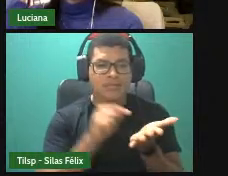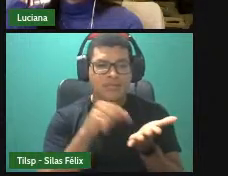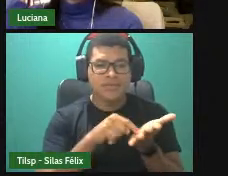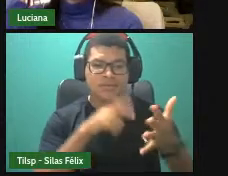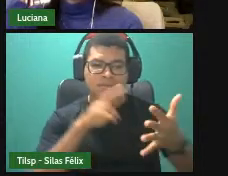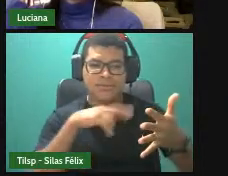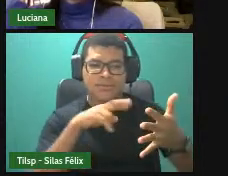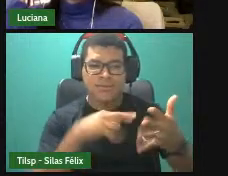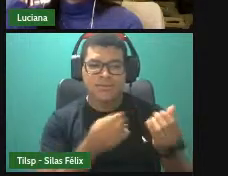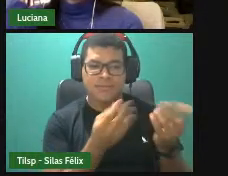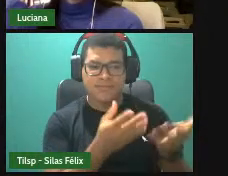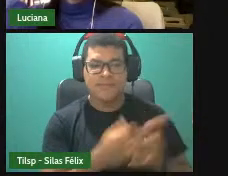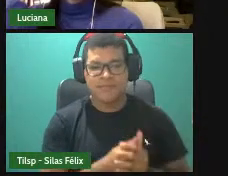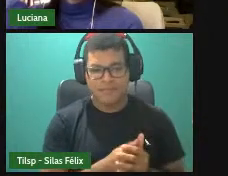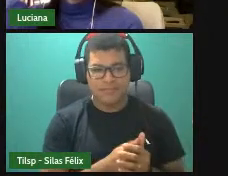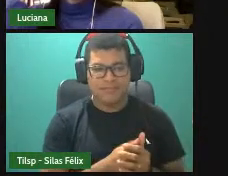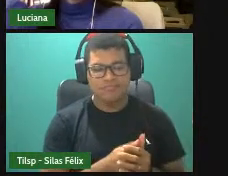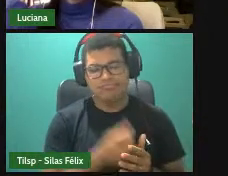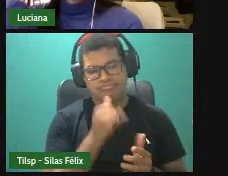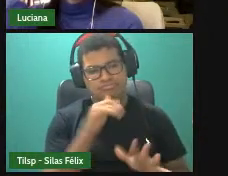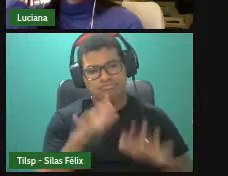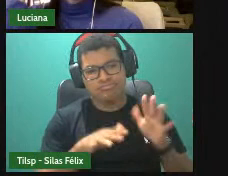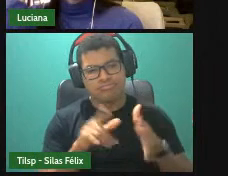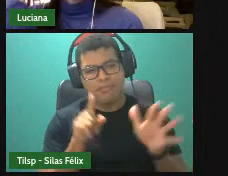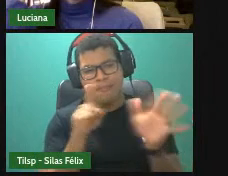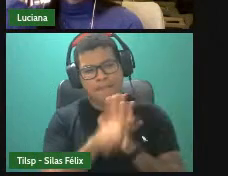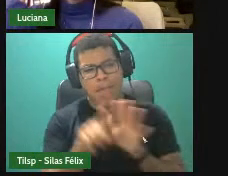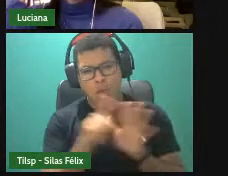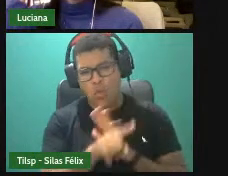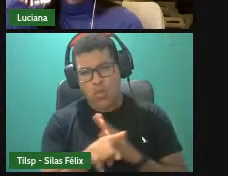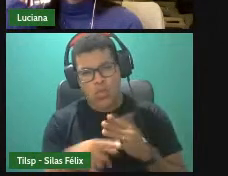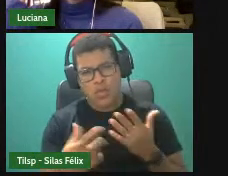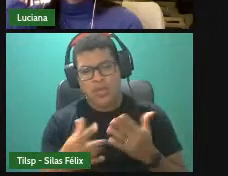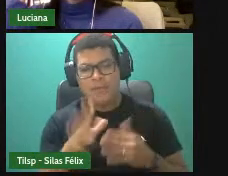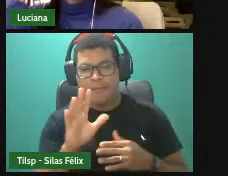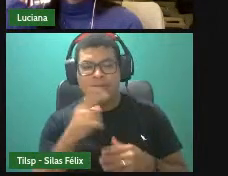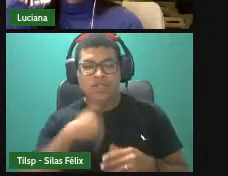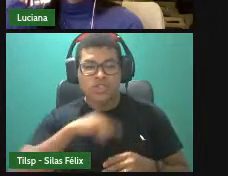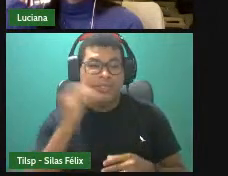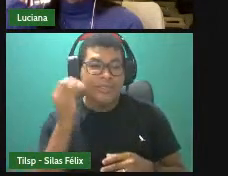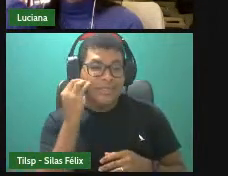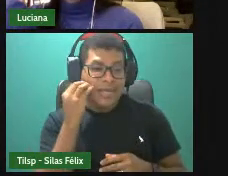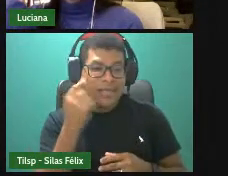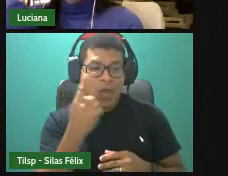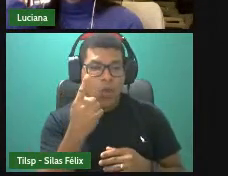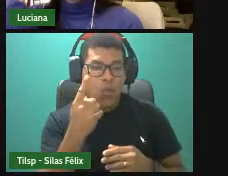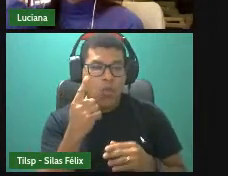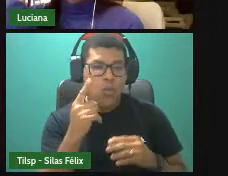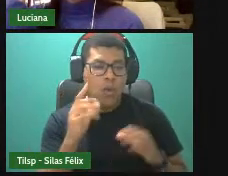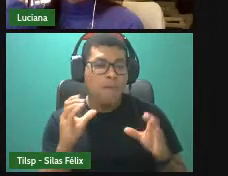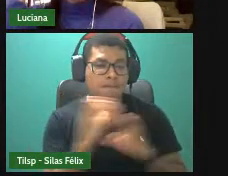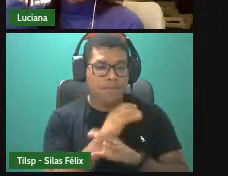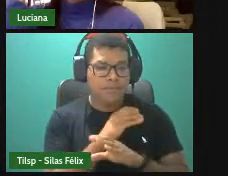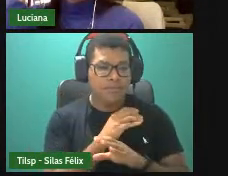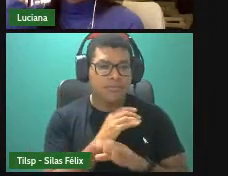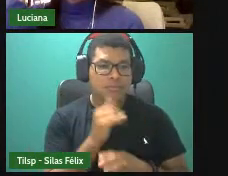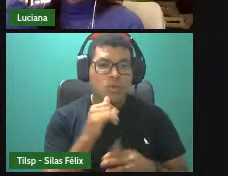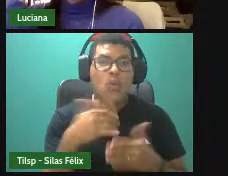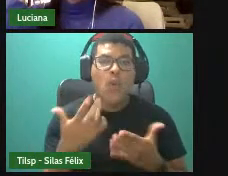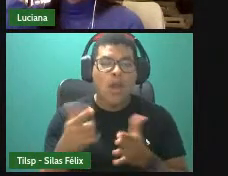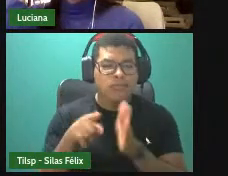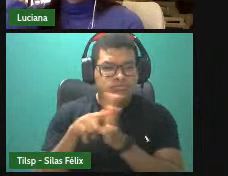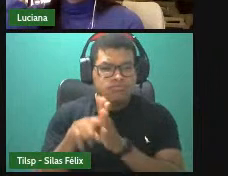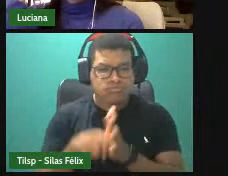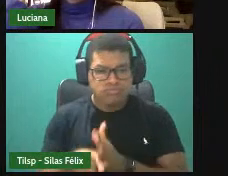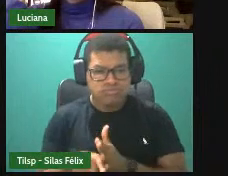tá? Aleatórias, que a gente faz aleatórias, mas tentando chegar a uma conclusão. O diagnóstico e tratamento do CD1 foi